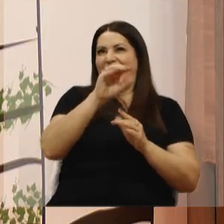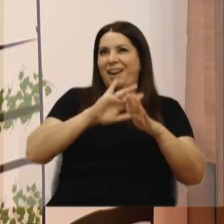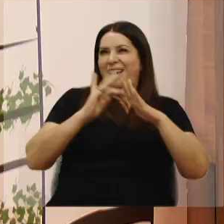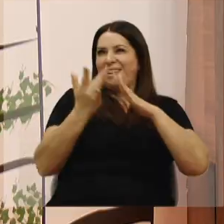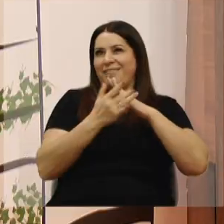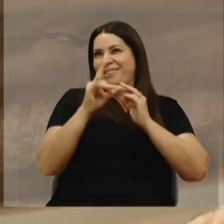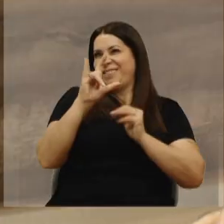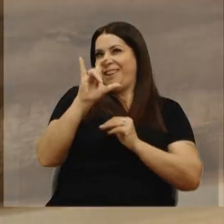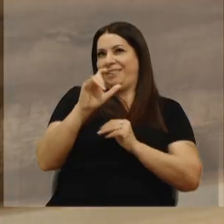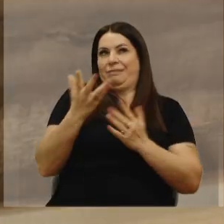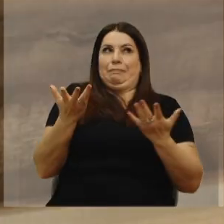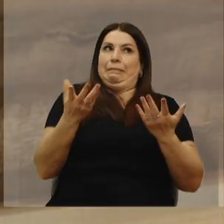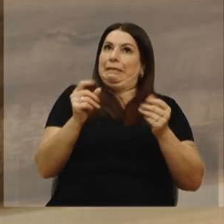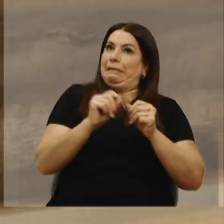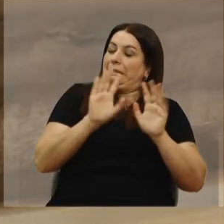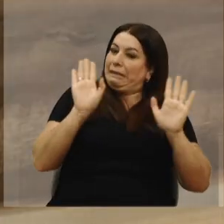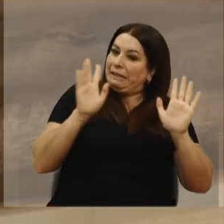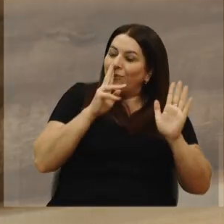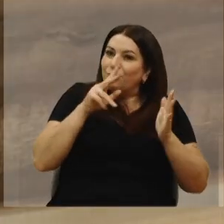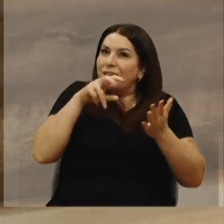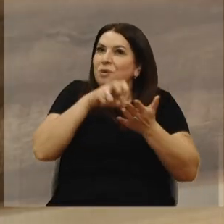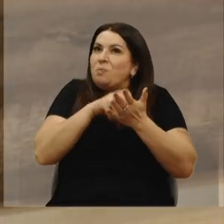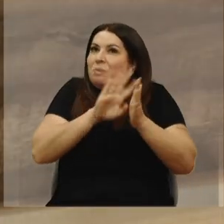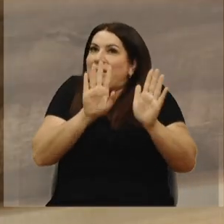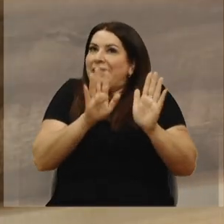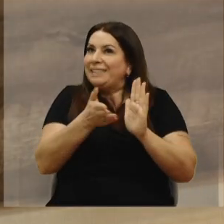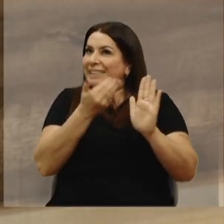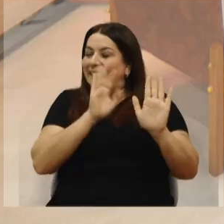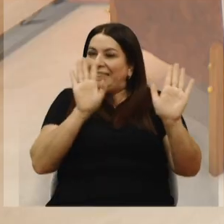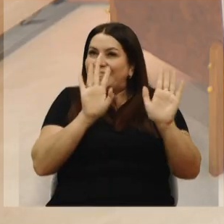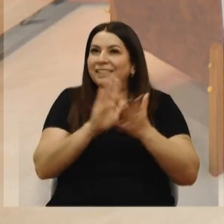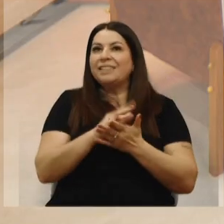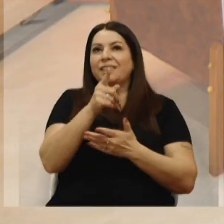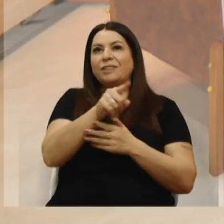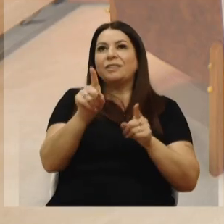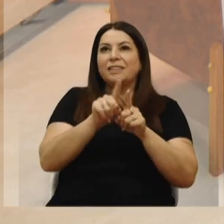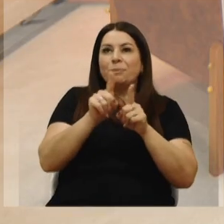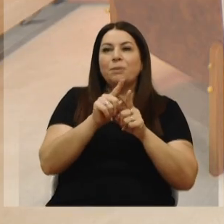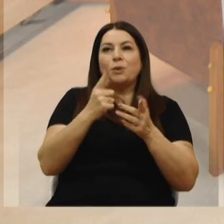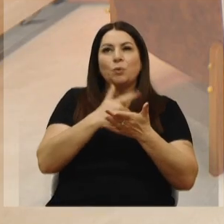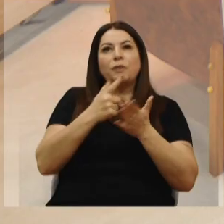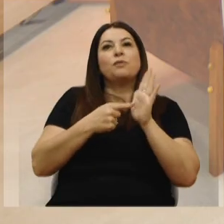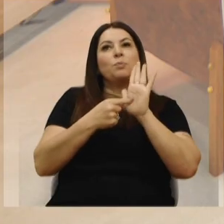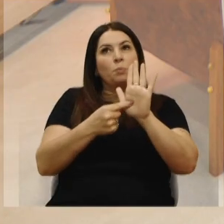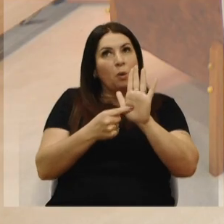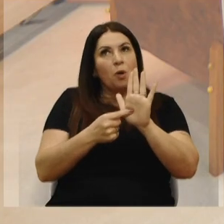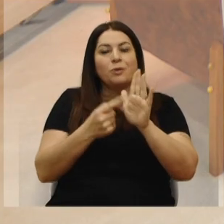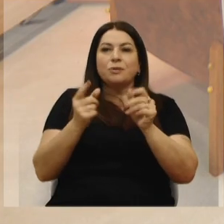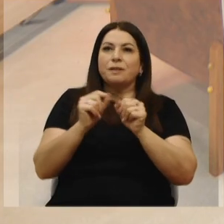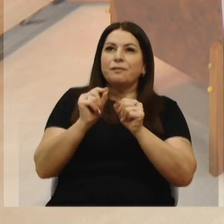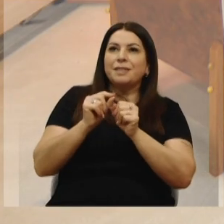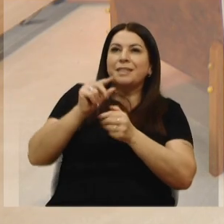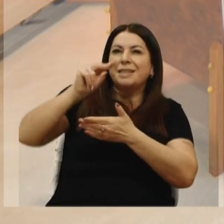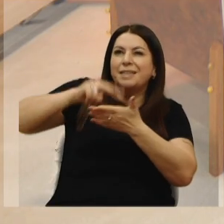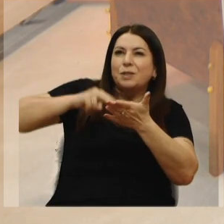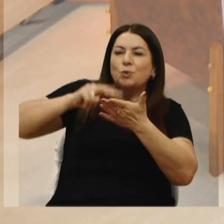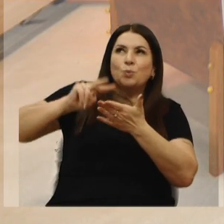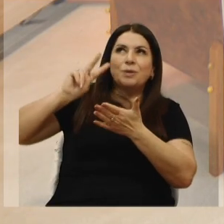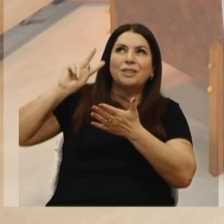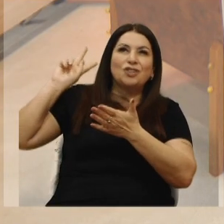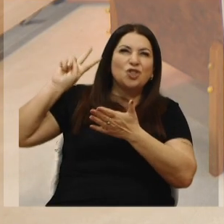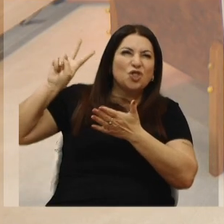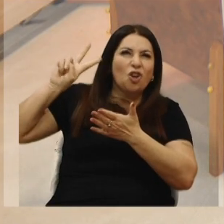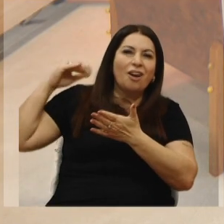de Instagram. Que ou se fizesse, né, seria punido. Né? Seria punido, exatamente. Então é também isso que o livro traz, assim, é fazer essa